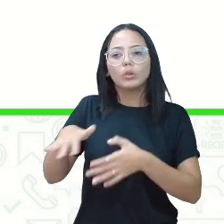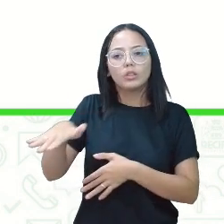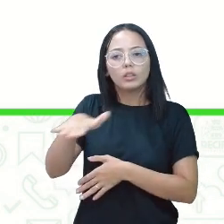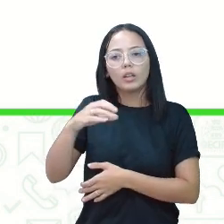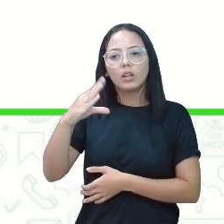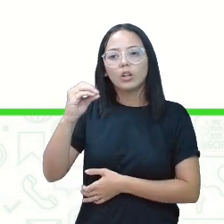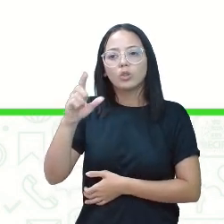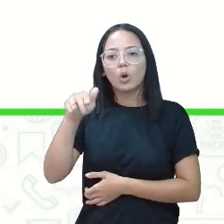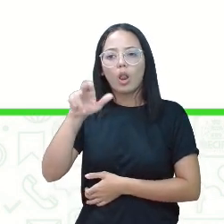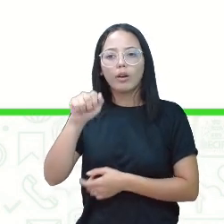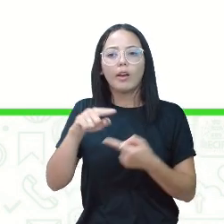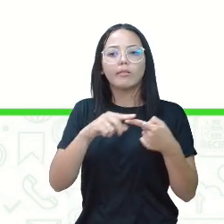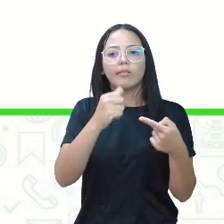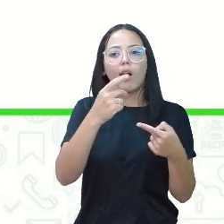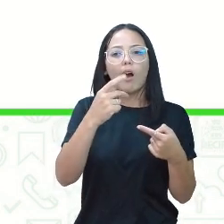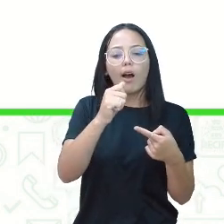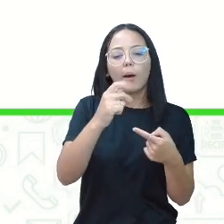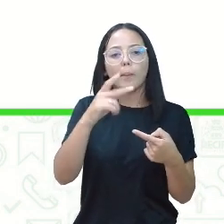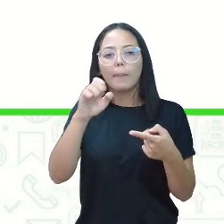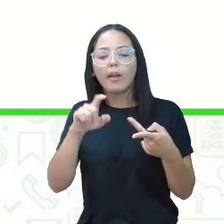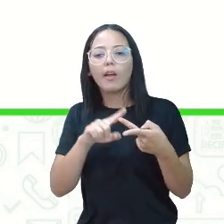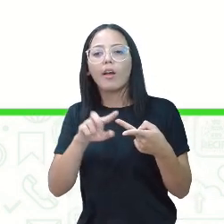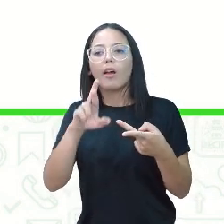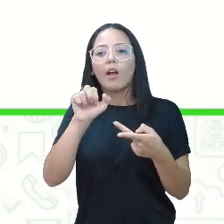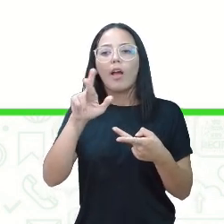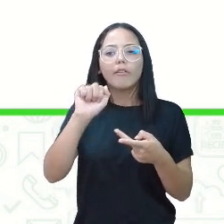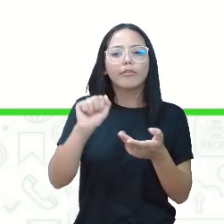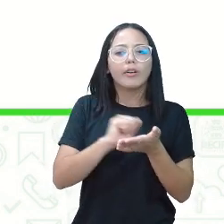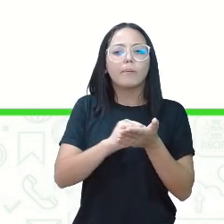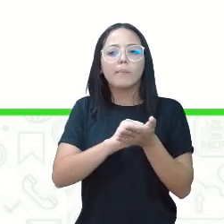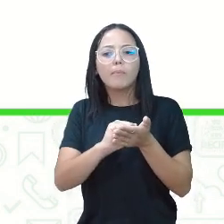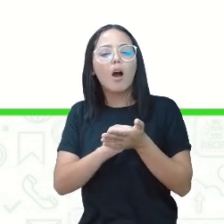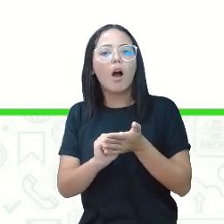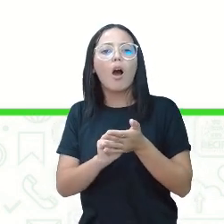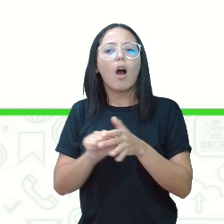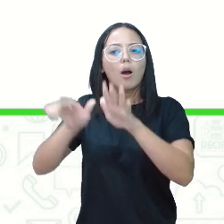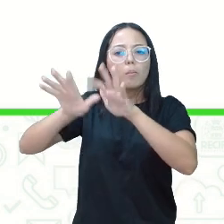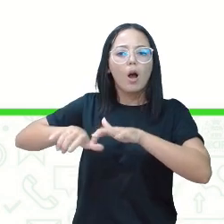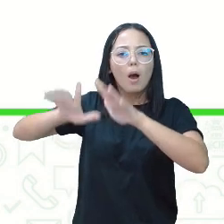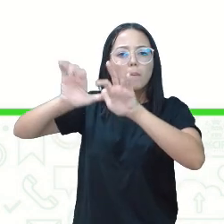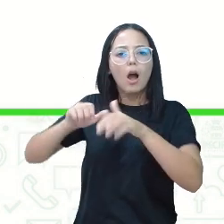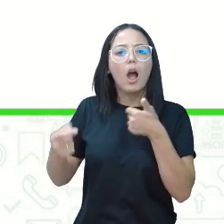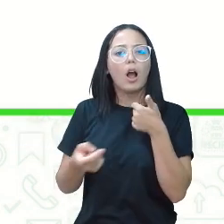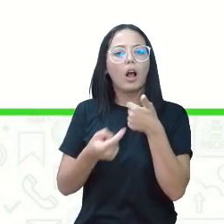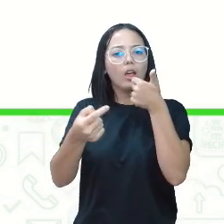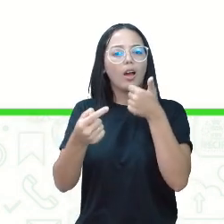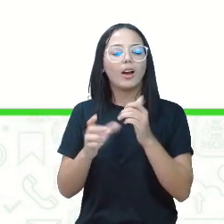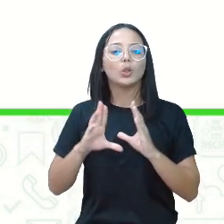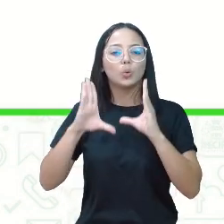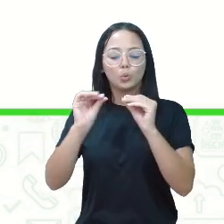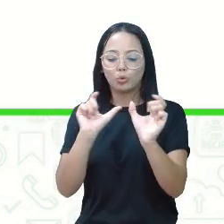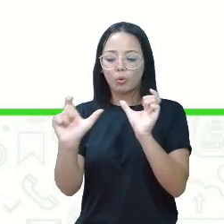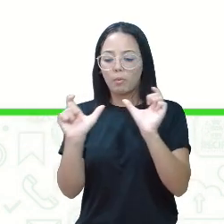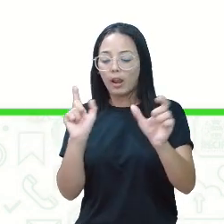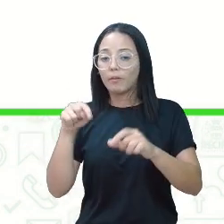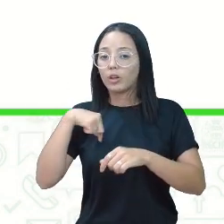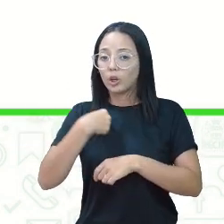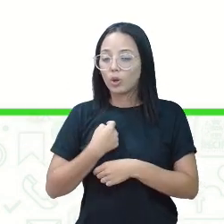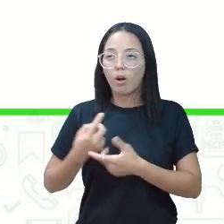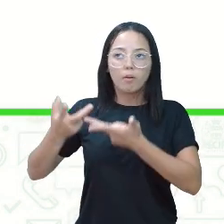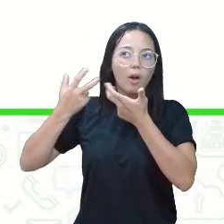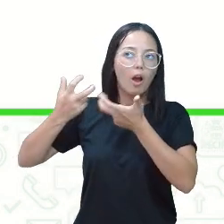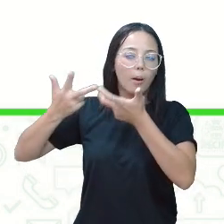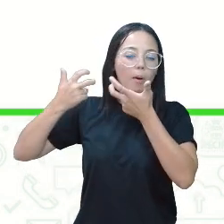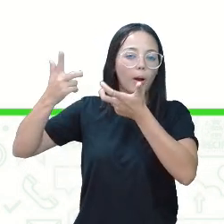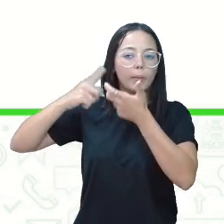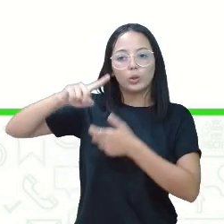coloquial, AP, refri, deletar, escanear, clicar, então são palavras que nós escutamos